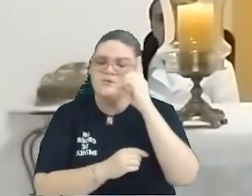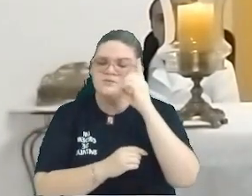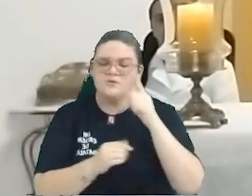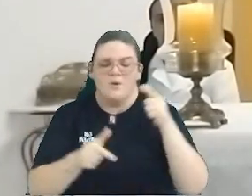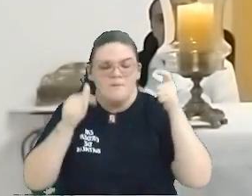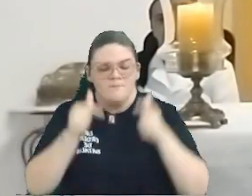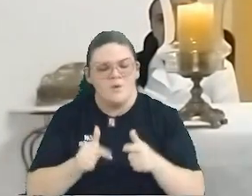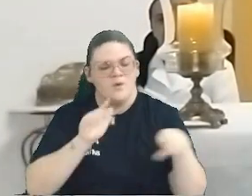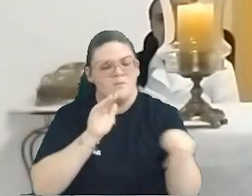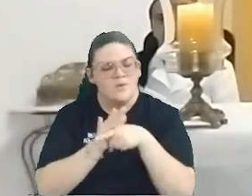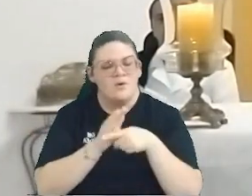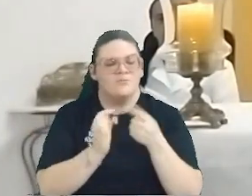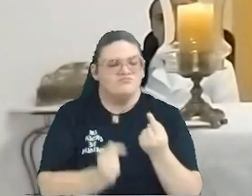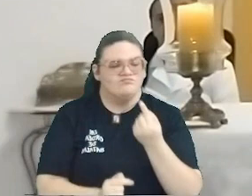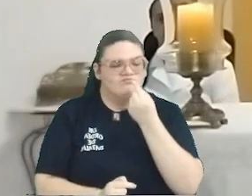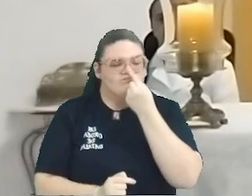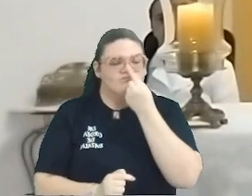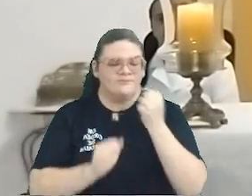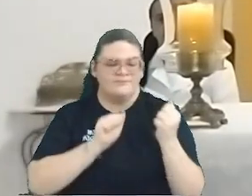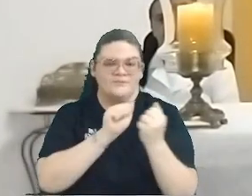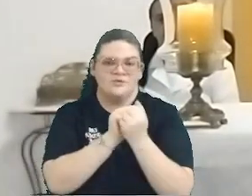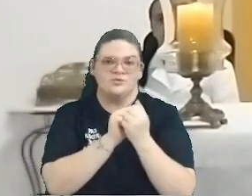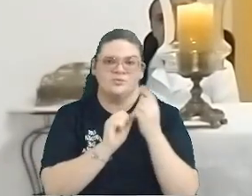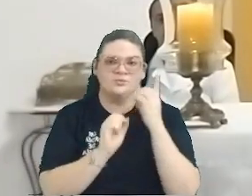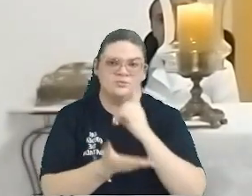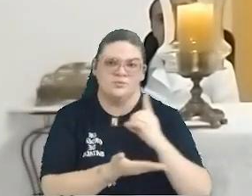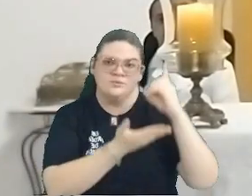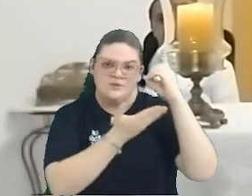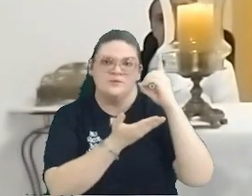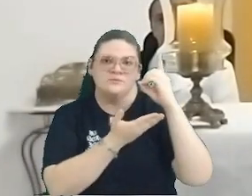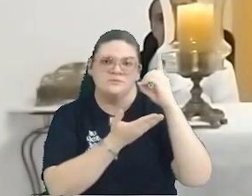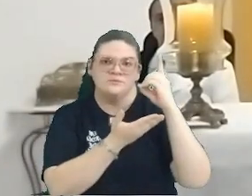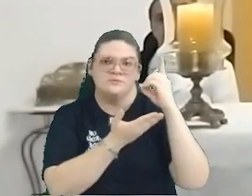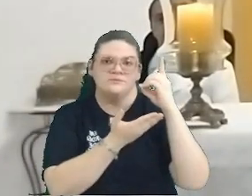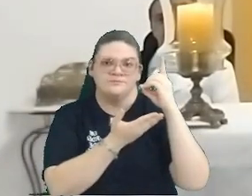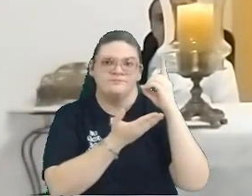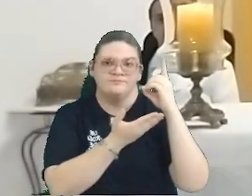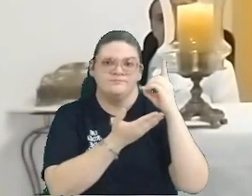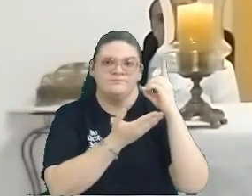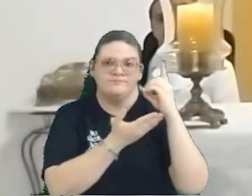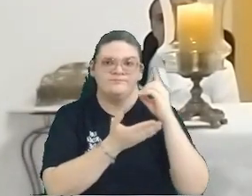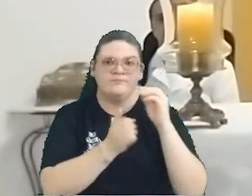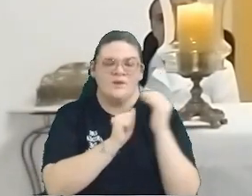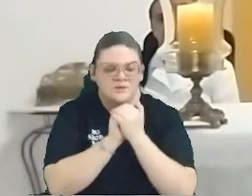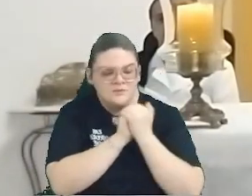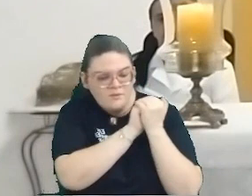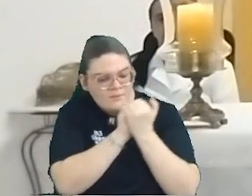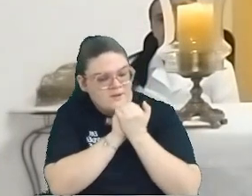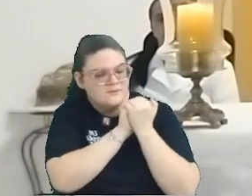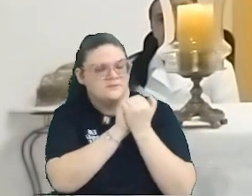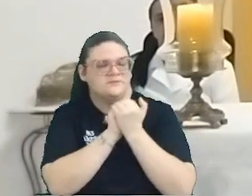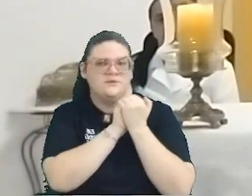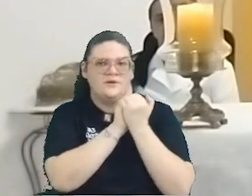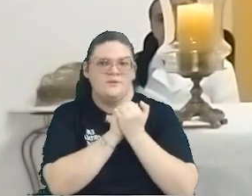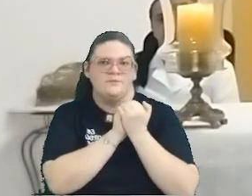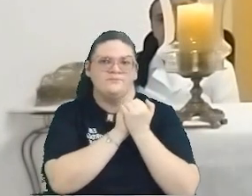de intimidade com o Senhor, de busca do Senhor e da vontade do Senhor, e não como